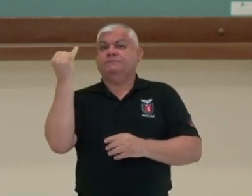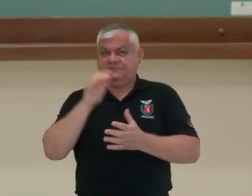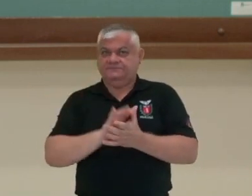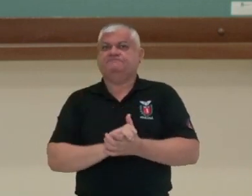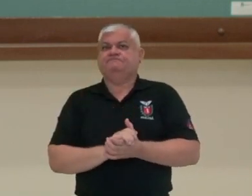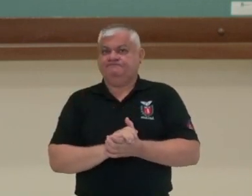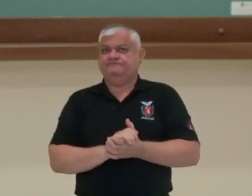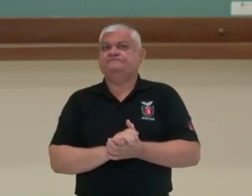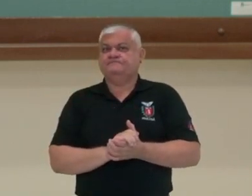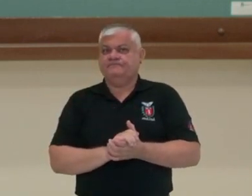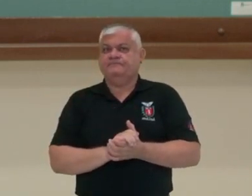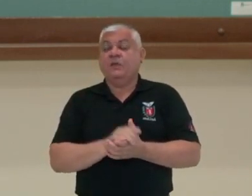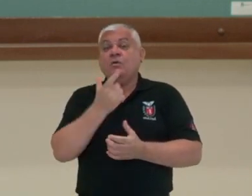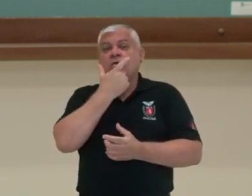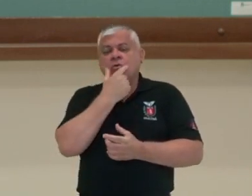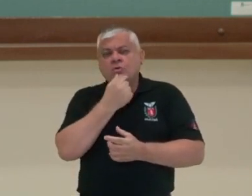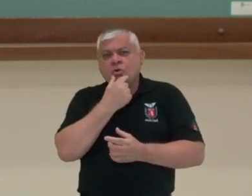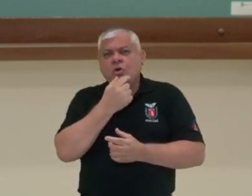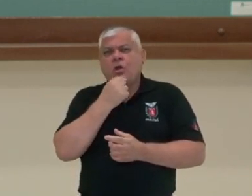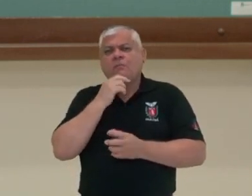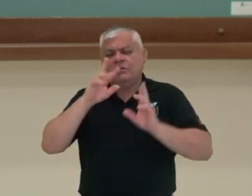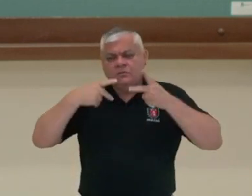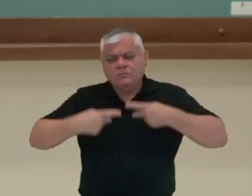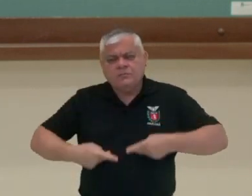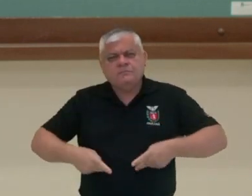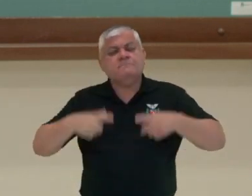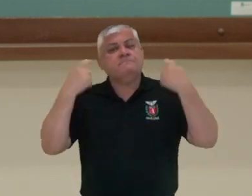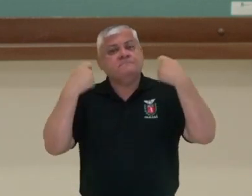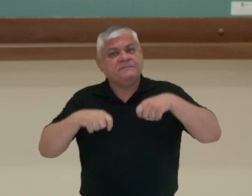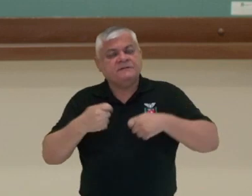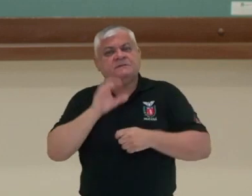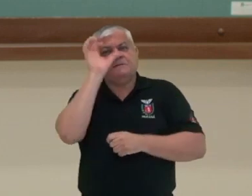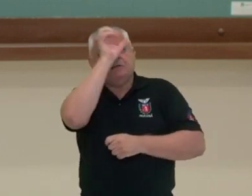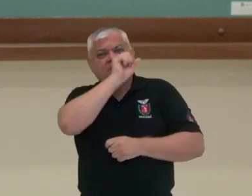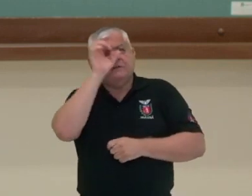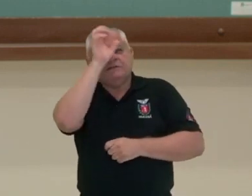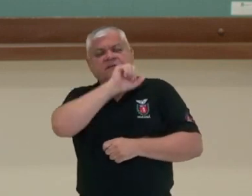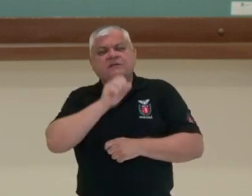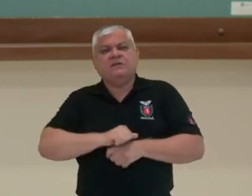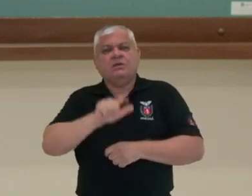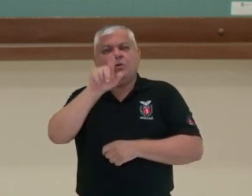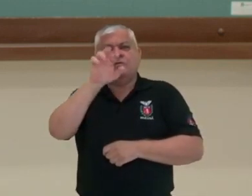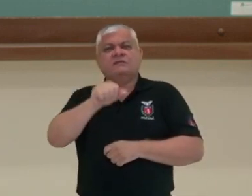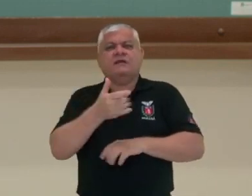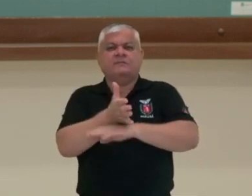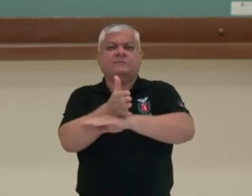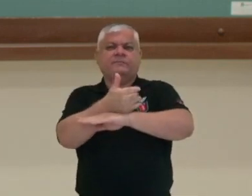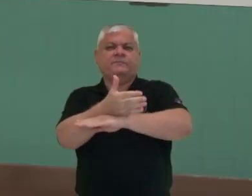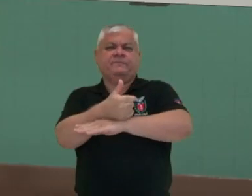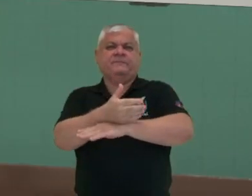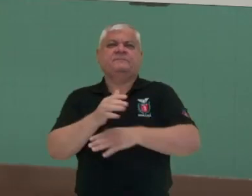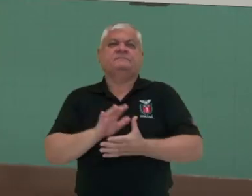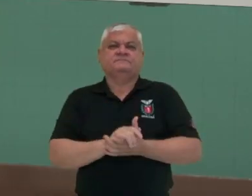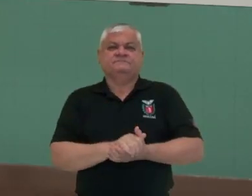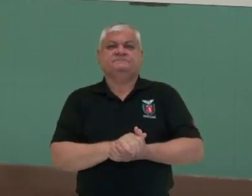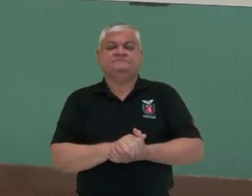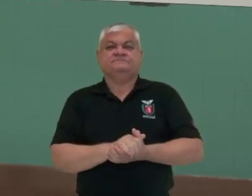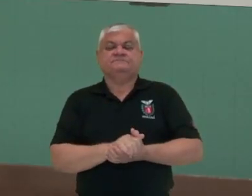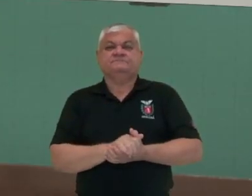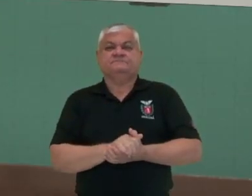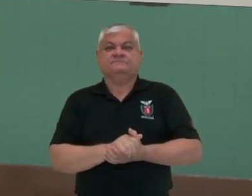essenciais, tá? O homem com certeza aprendeu a lutar muito cedo. A luta